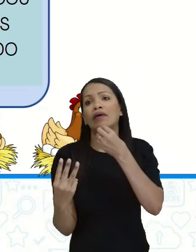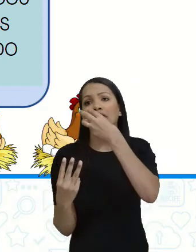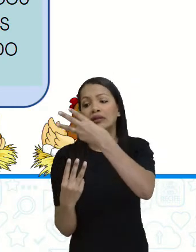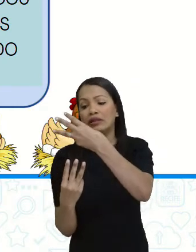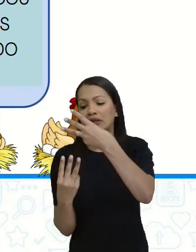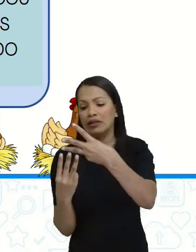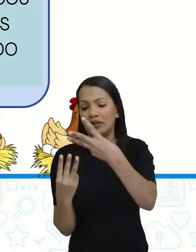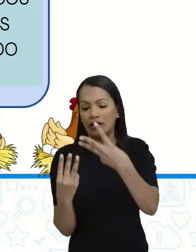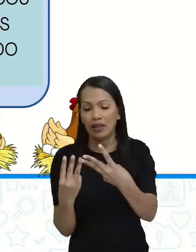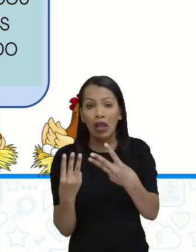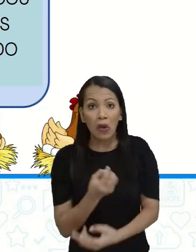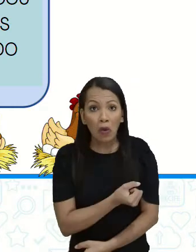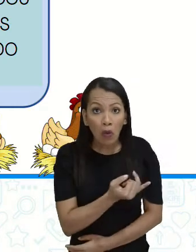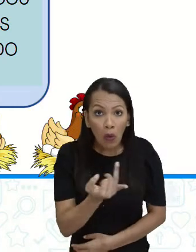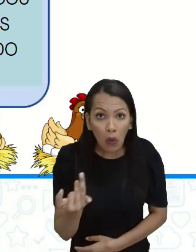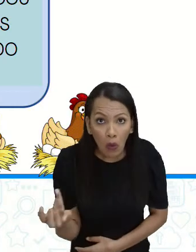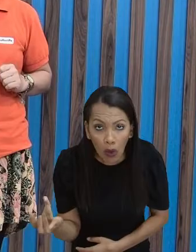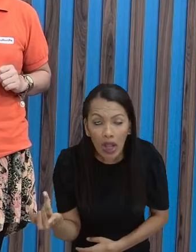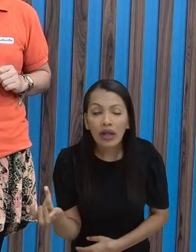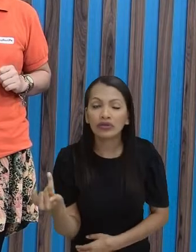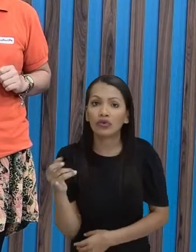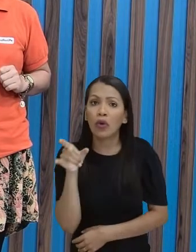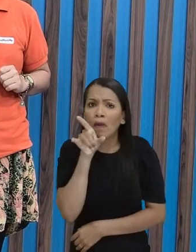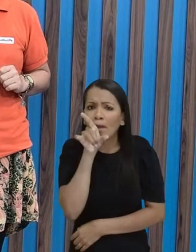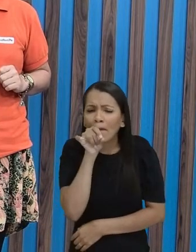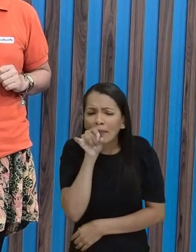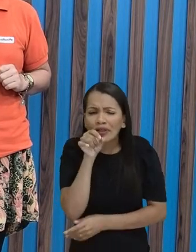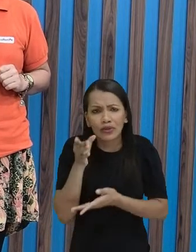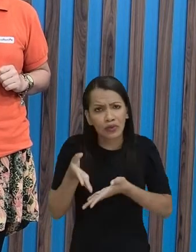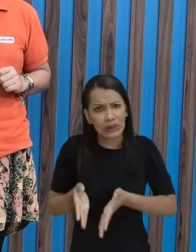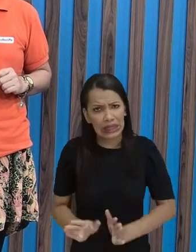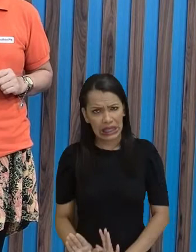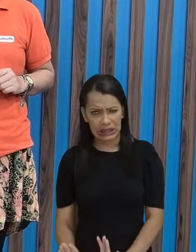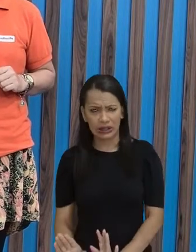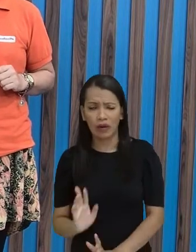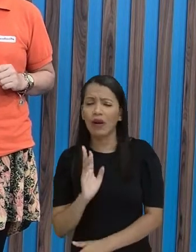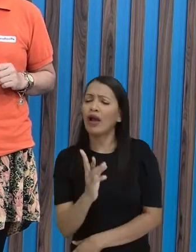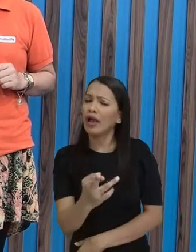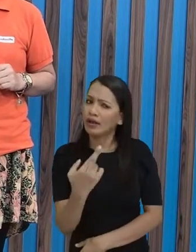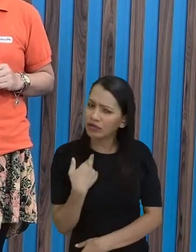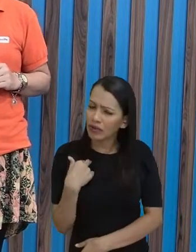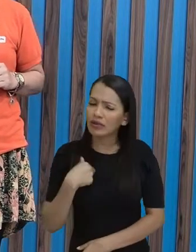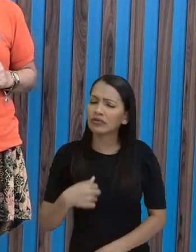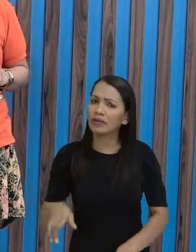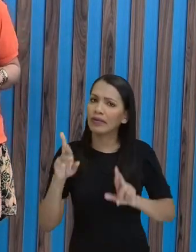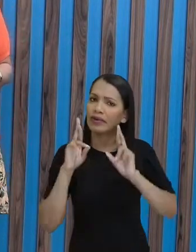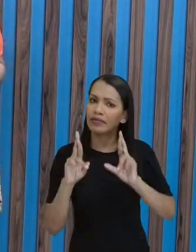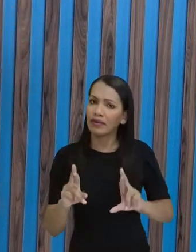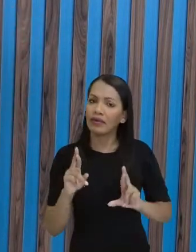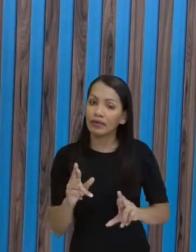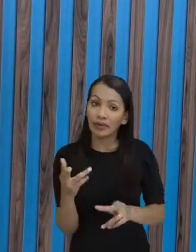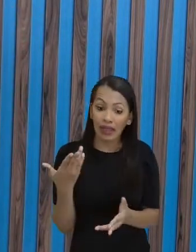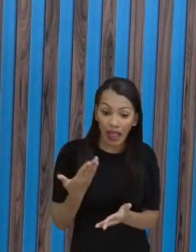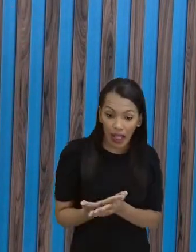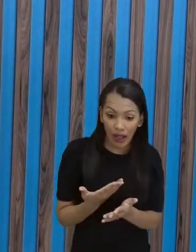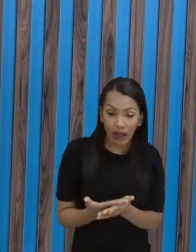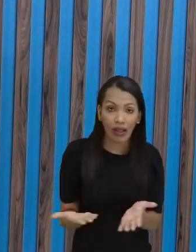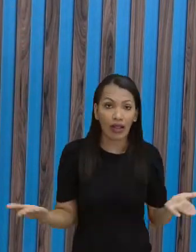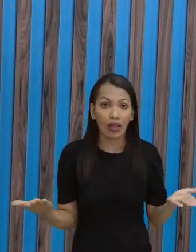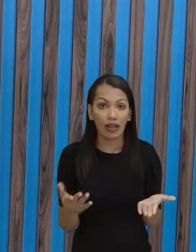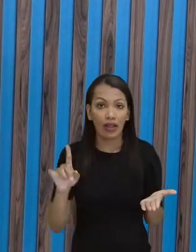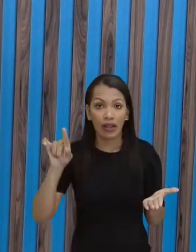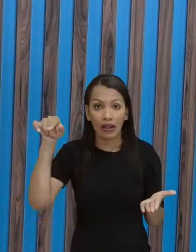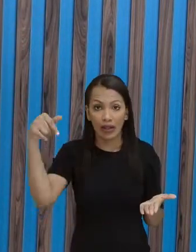aí, resolve aí, manda pra gente, tá certo? Espero que vocês tenham gostado da nossa aula de hoje e